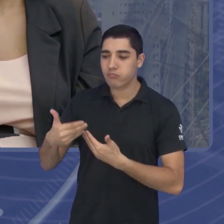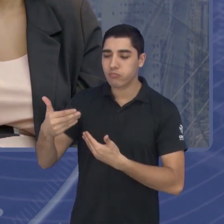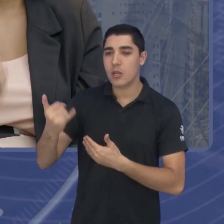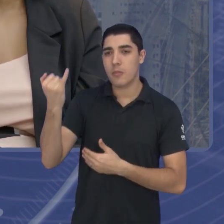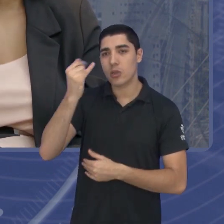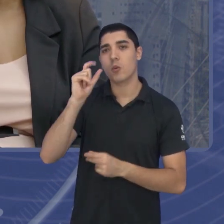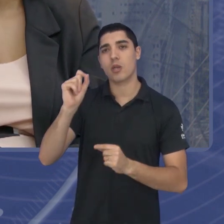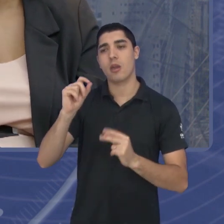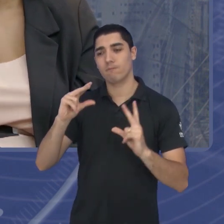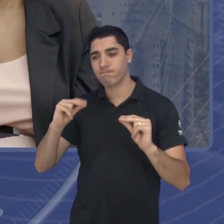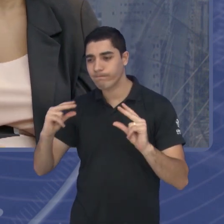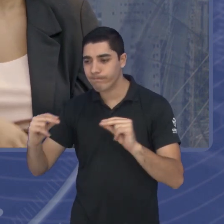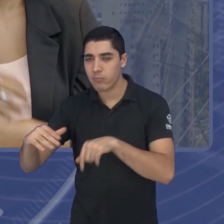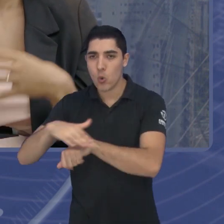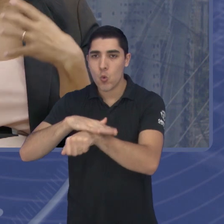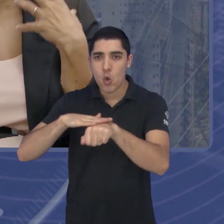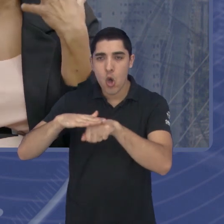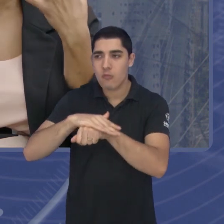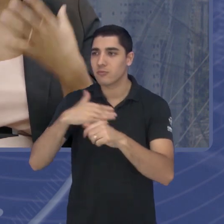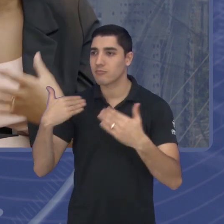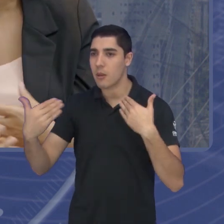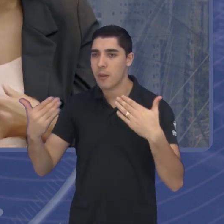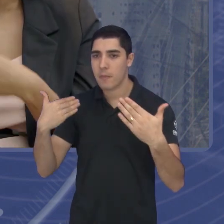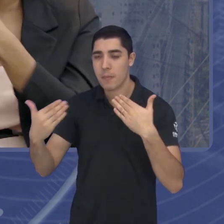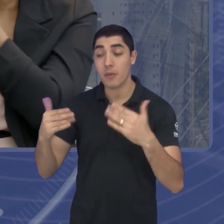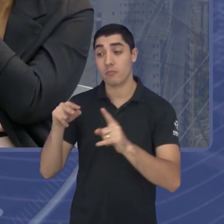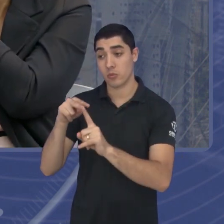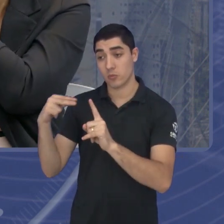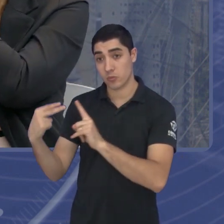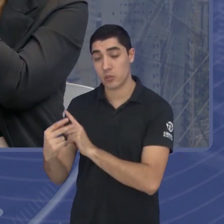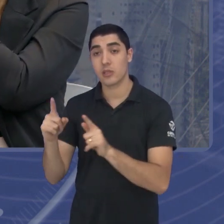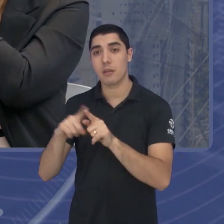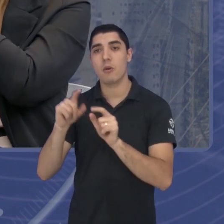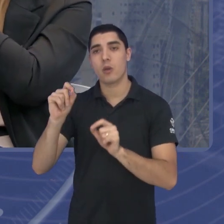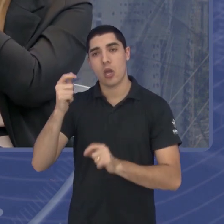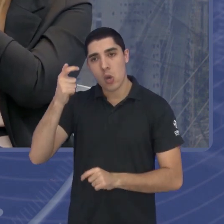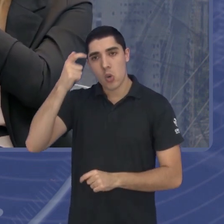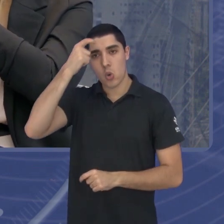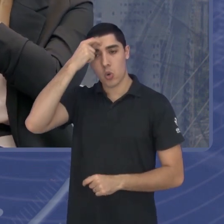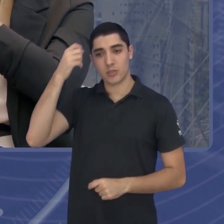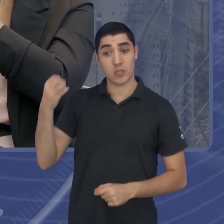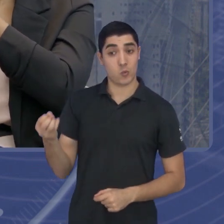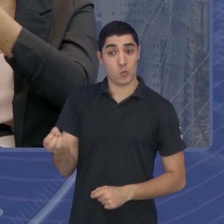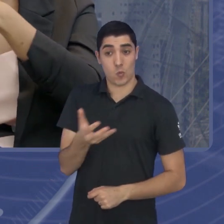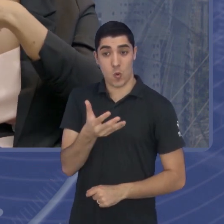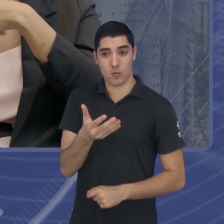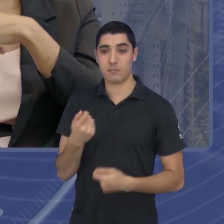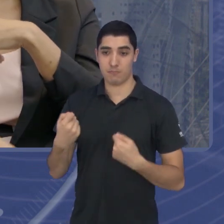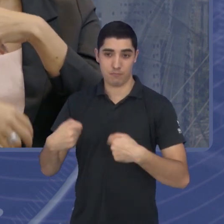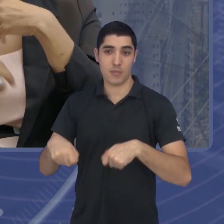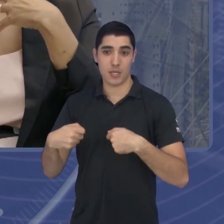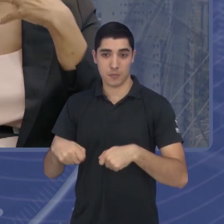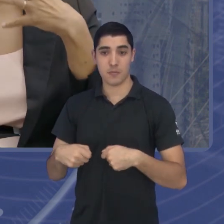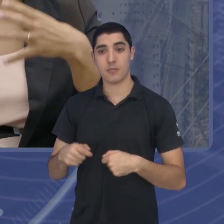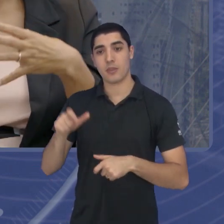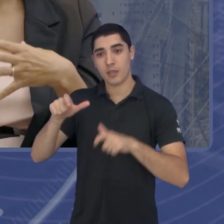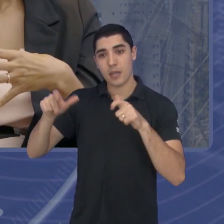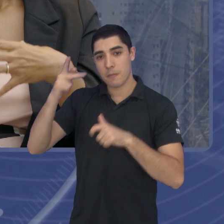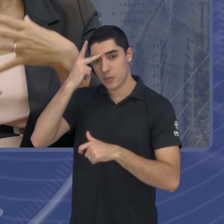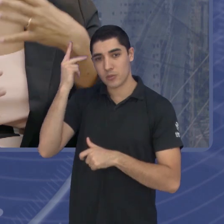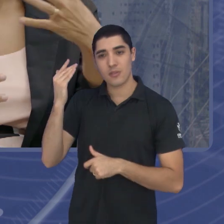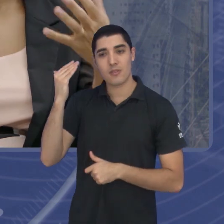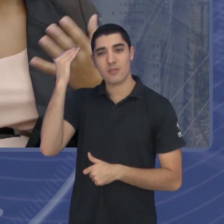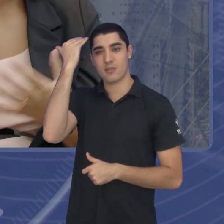diálogos, dos pontos de vista diferentes, da construção de uma nova consciência, não é? De saber o que